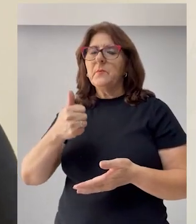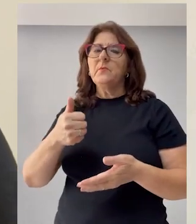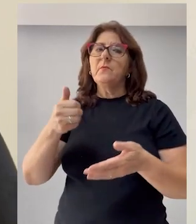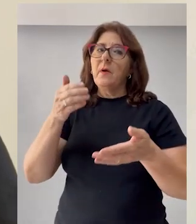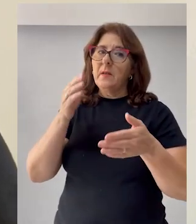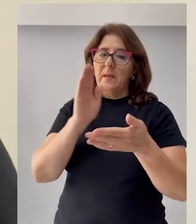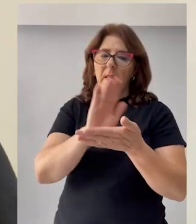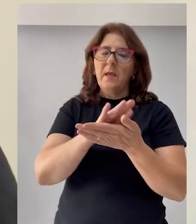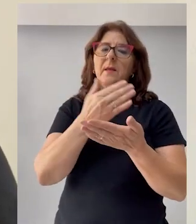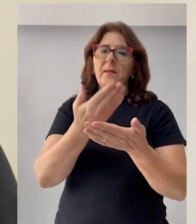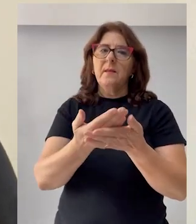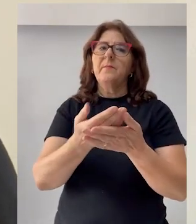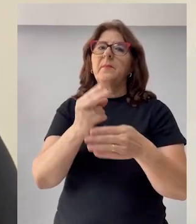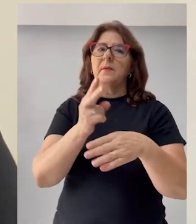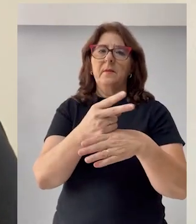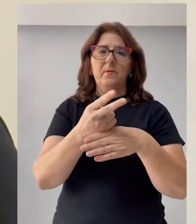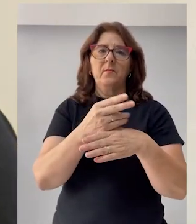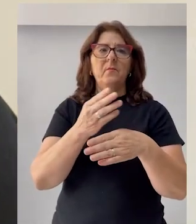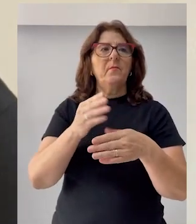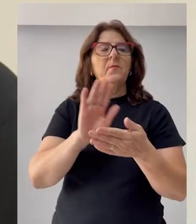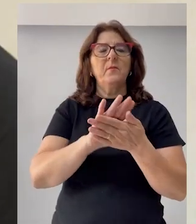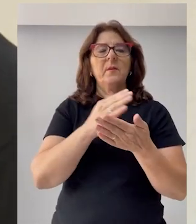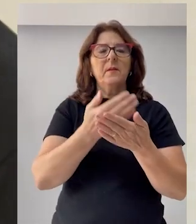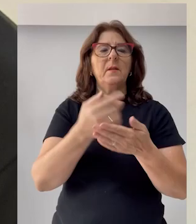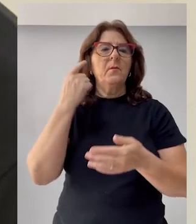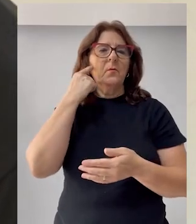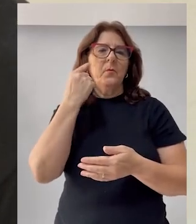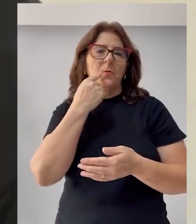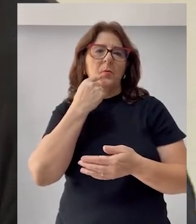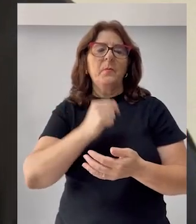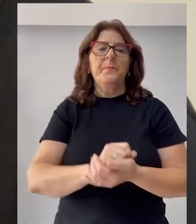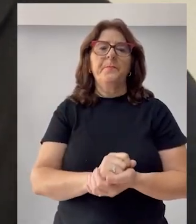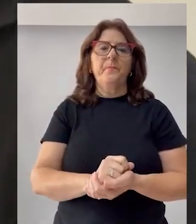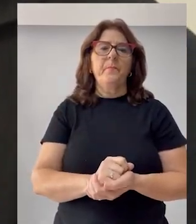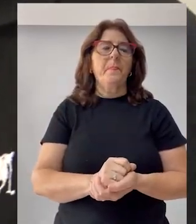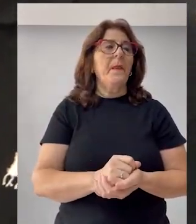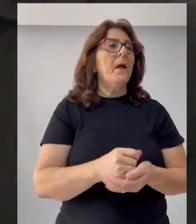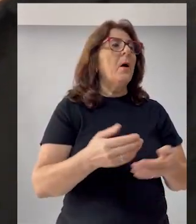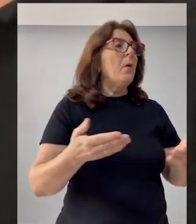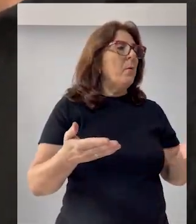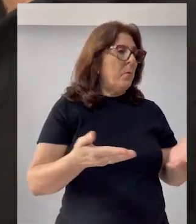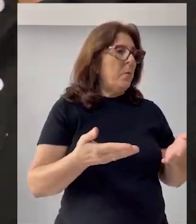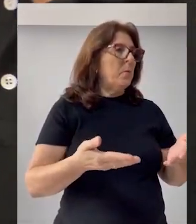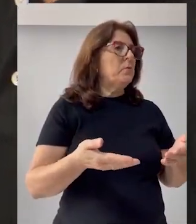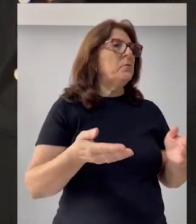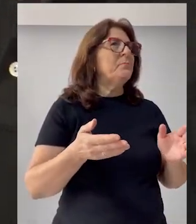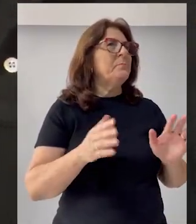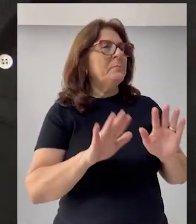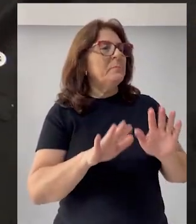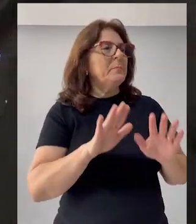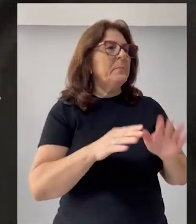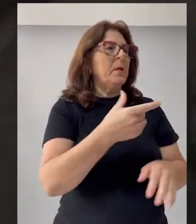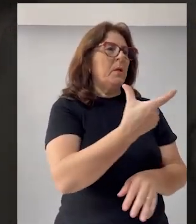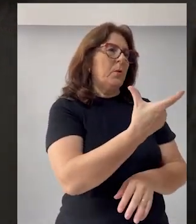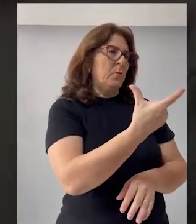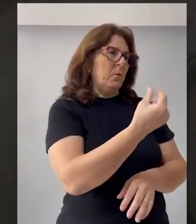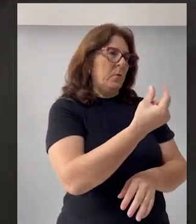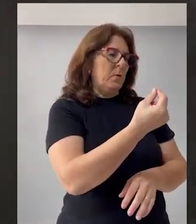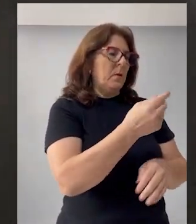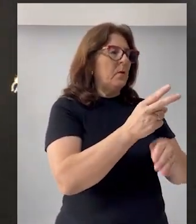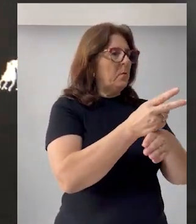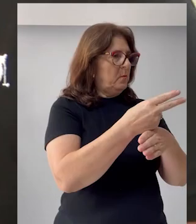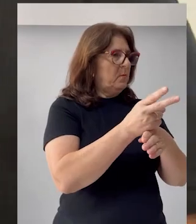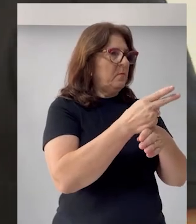dos vídeos, acessibilidade para os surdos. E hoje nós já tentamos contabilizar, já foram mais de 200